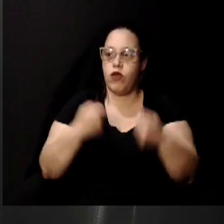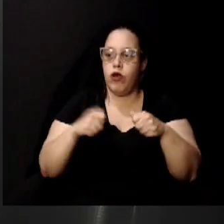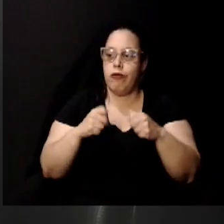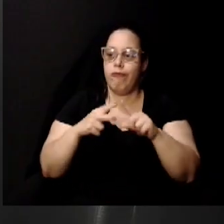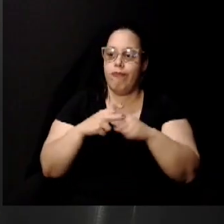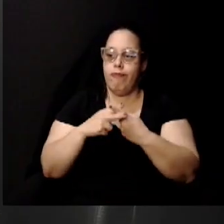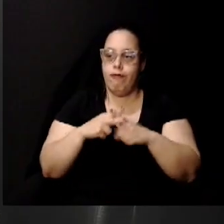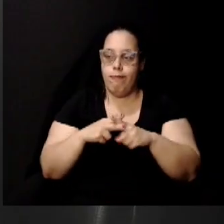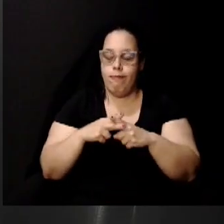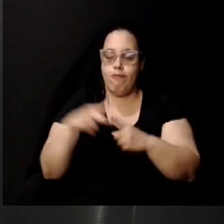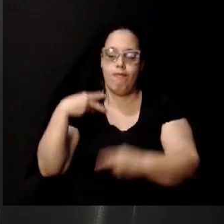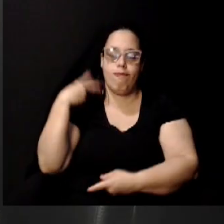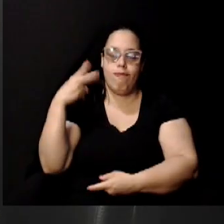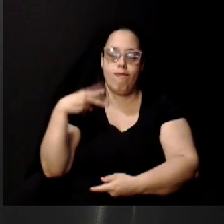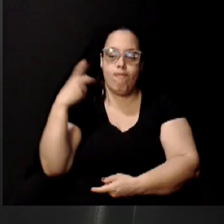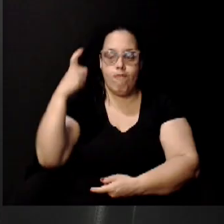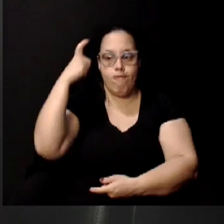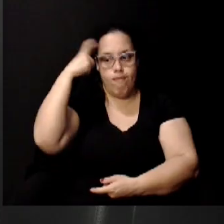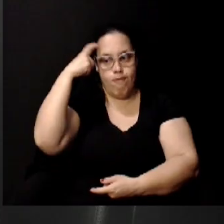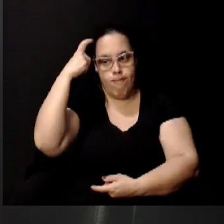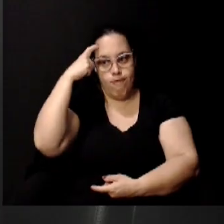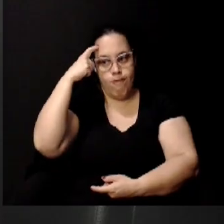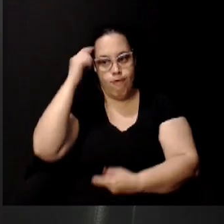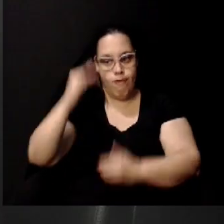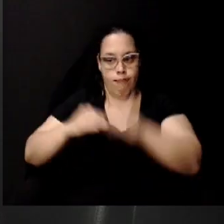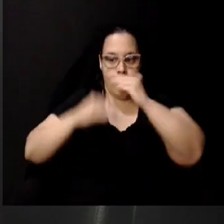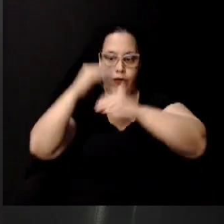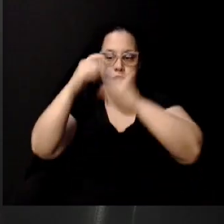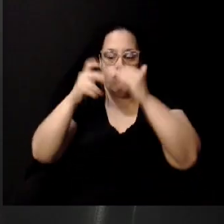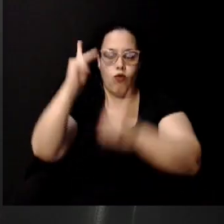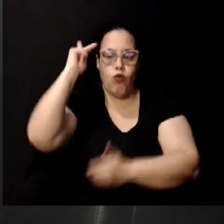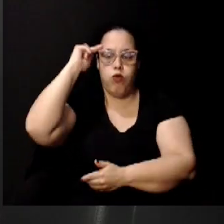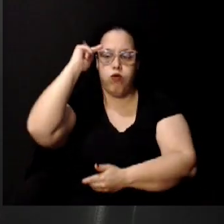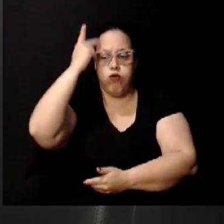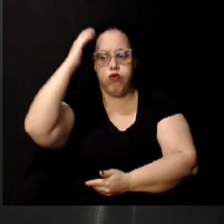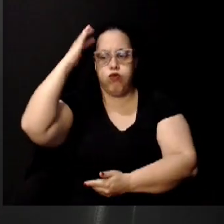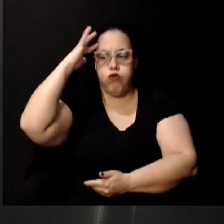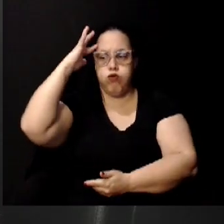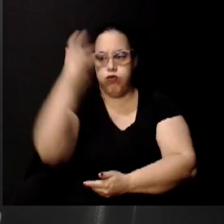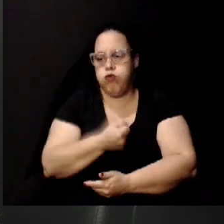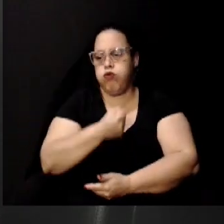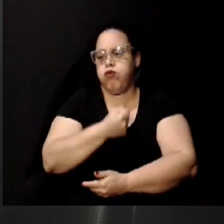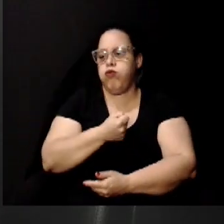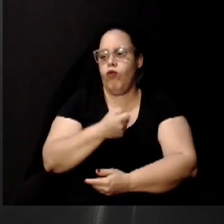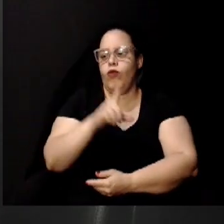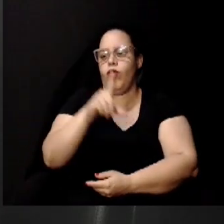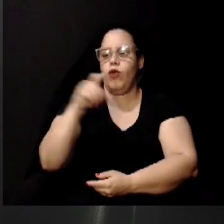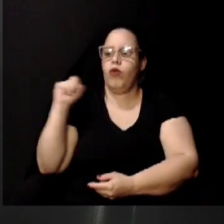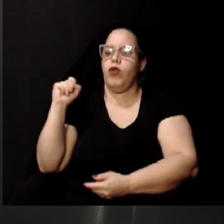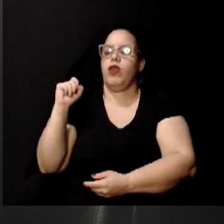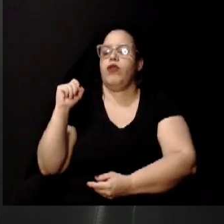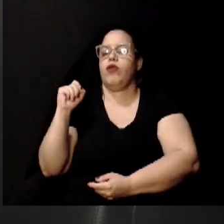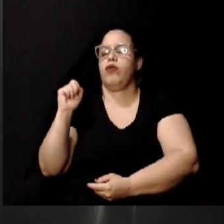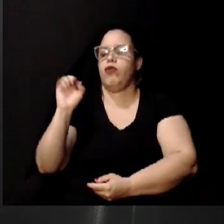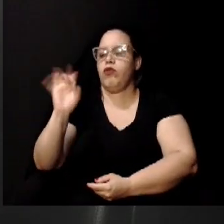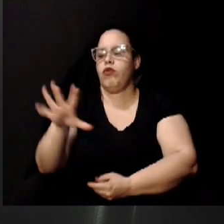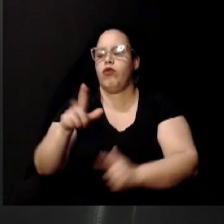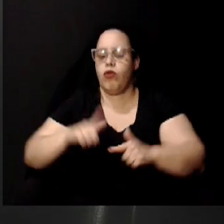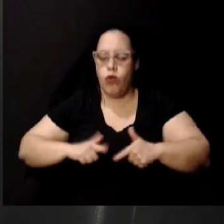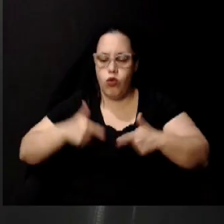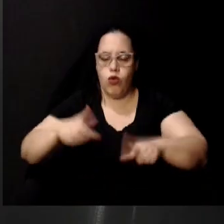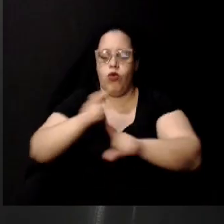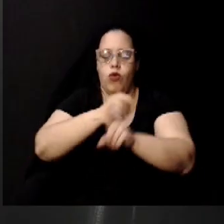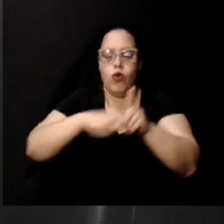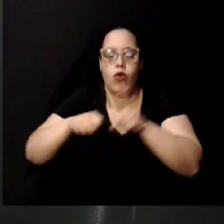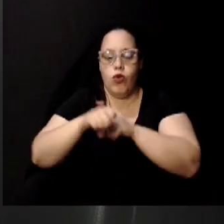políticas e ideológicas para que as pessoas avancem em termos de consciência, porque eu acho que a saída disso é só com luta social, com mobilização,